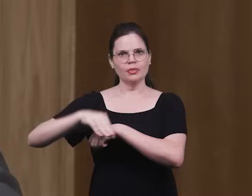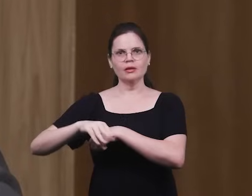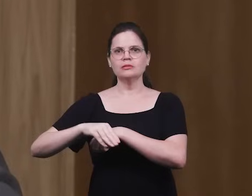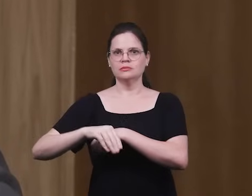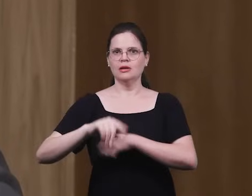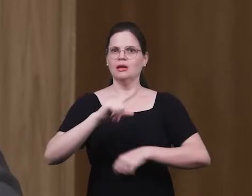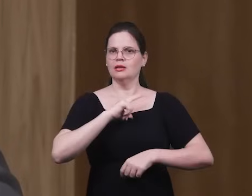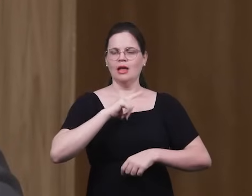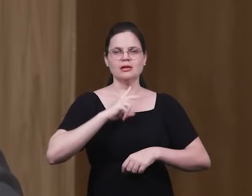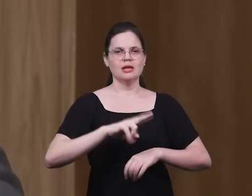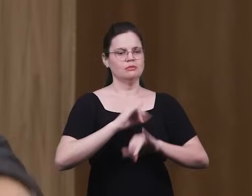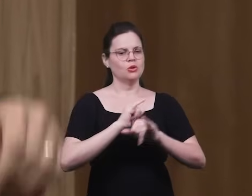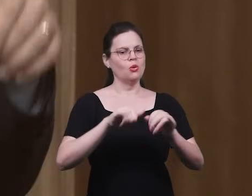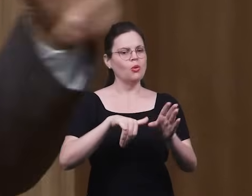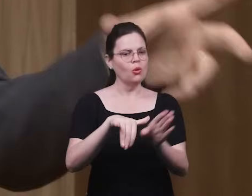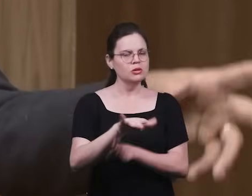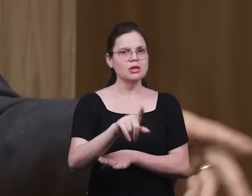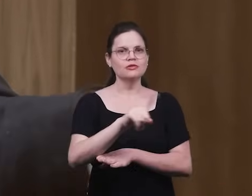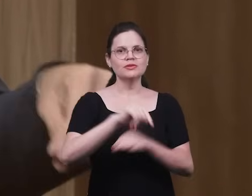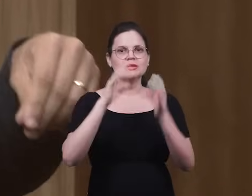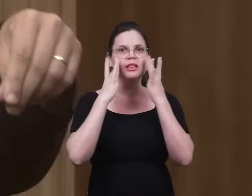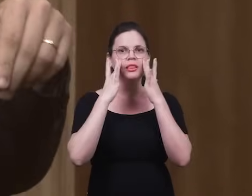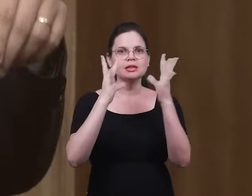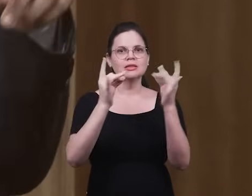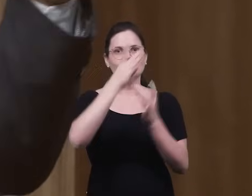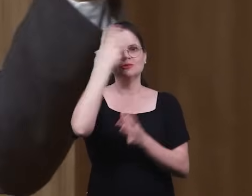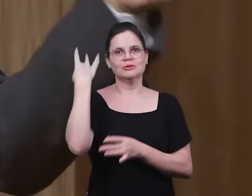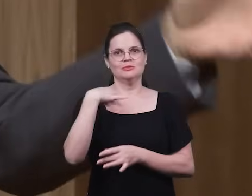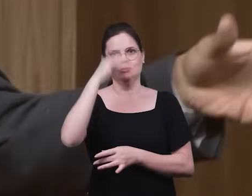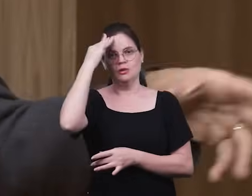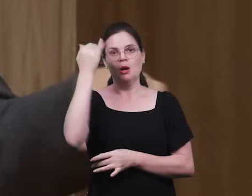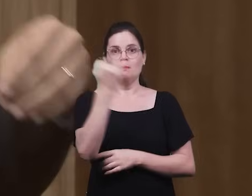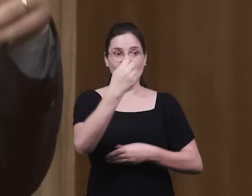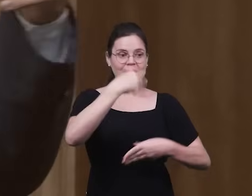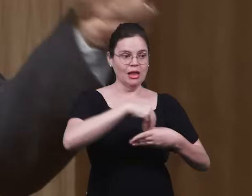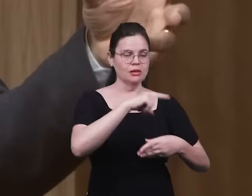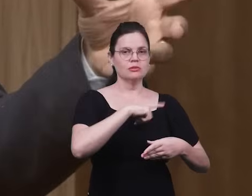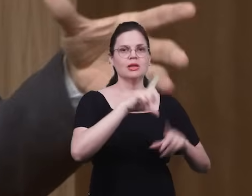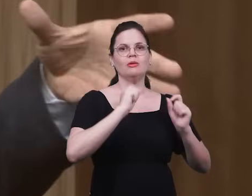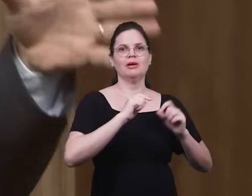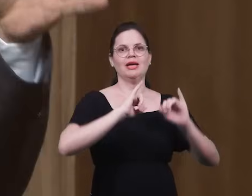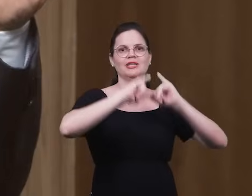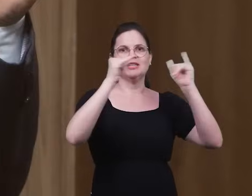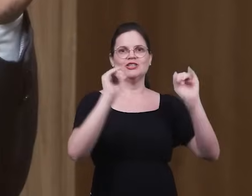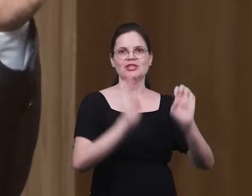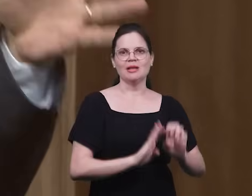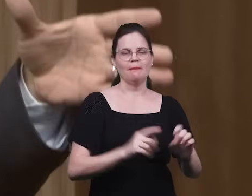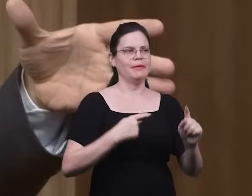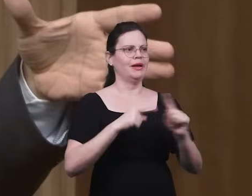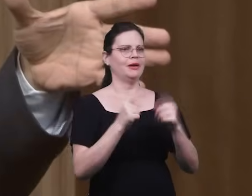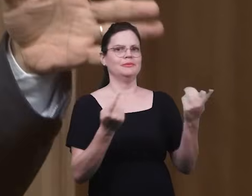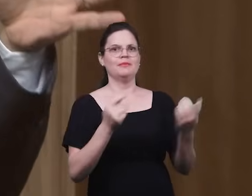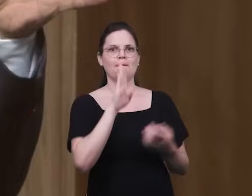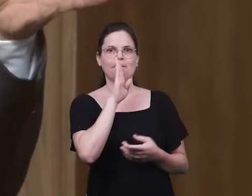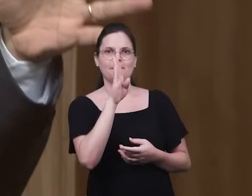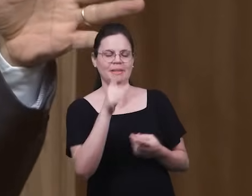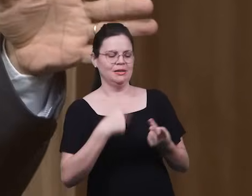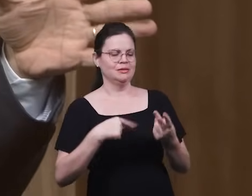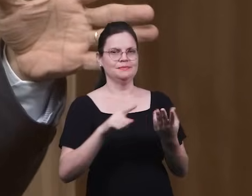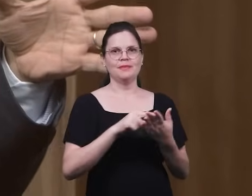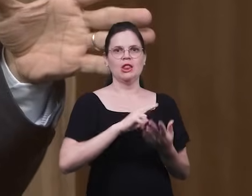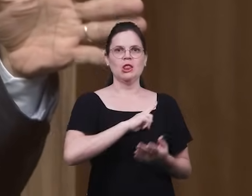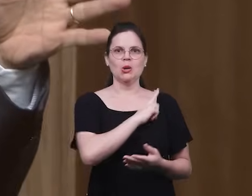substituir a voz do Espírito Santo Jezabel a doutrina de Balaão dos nicolaítas mas a importância da